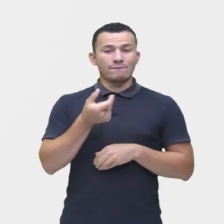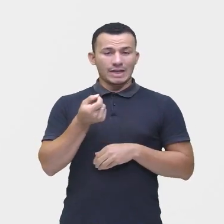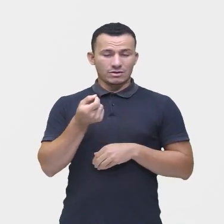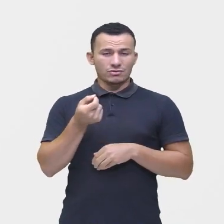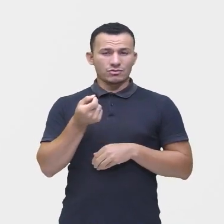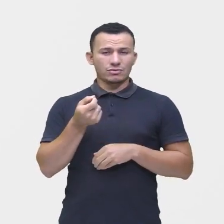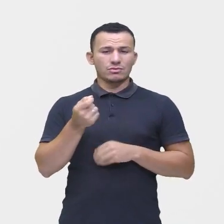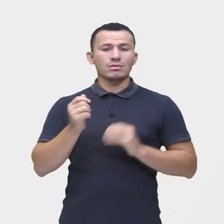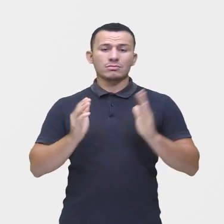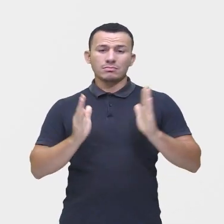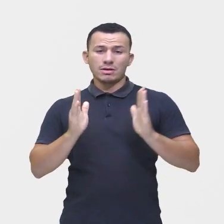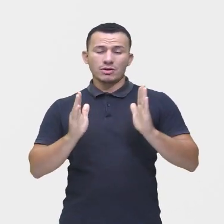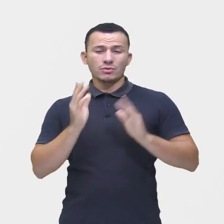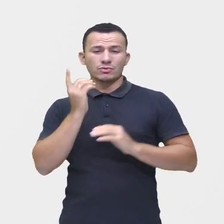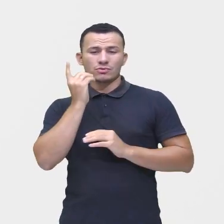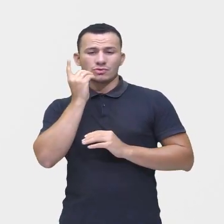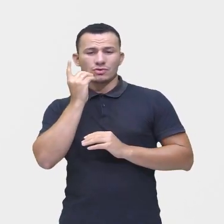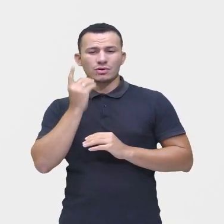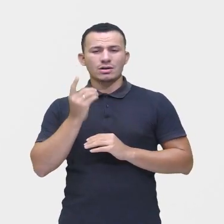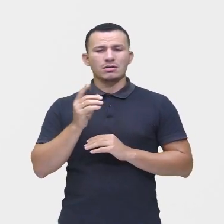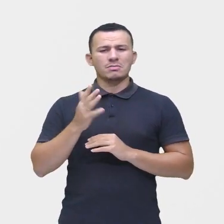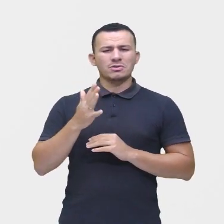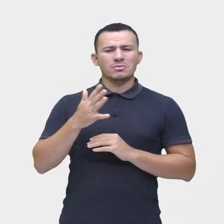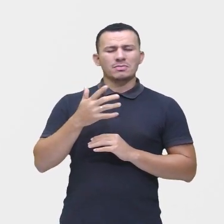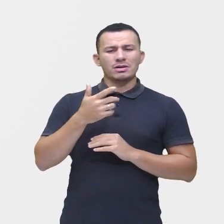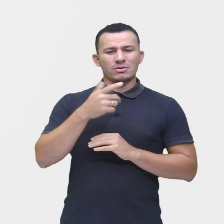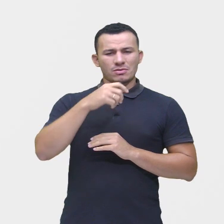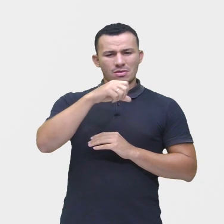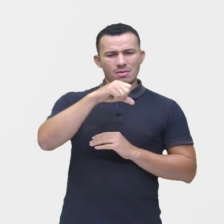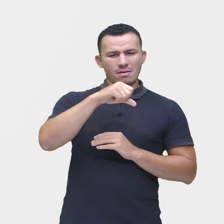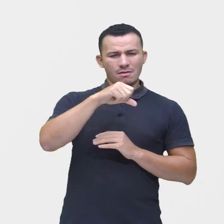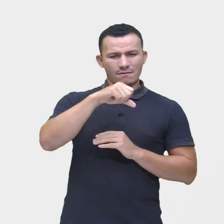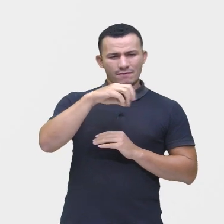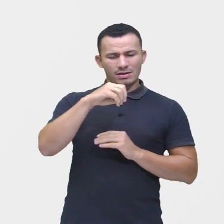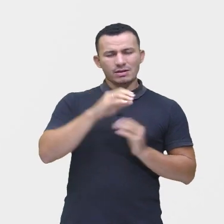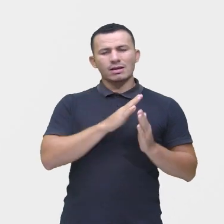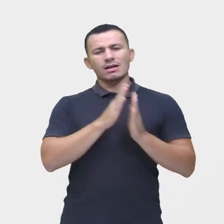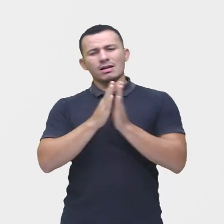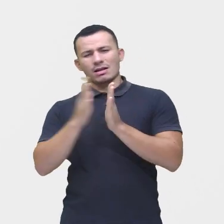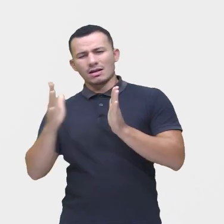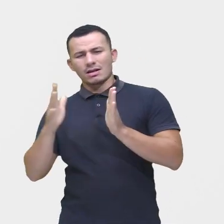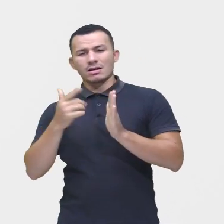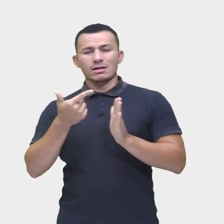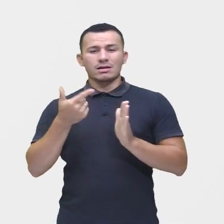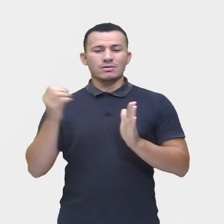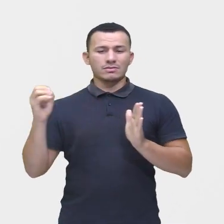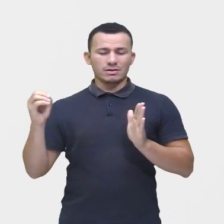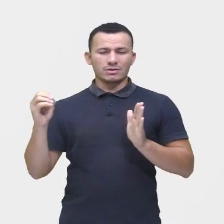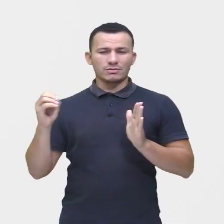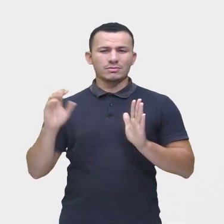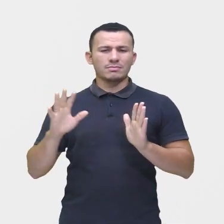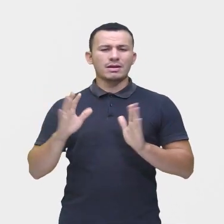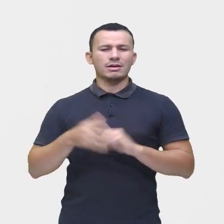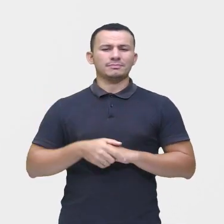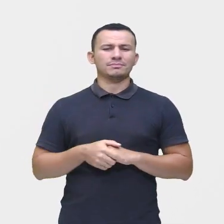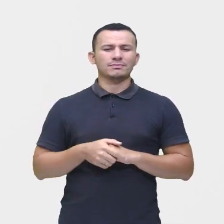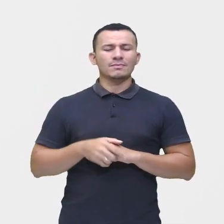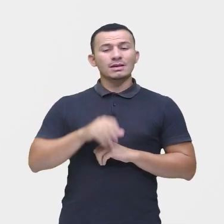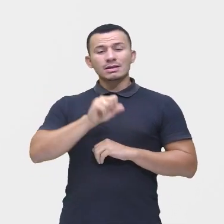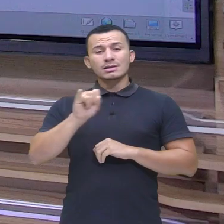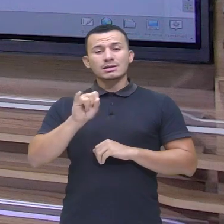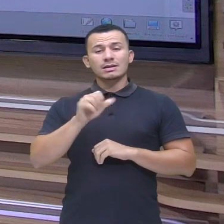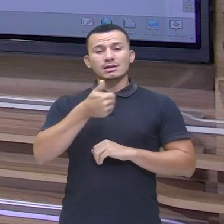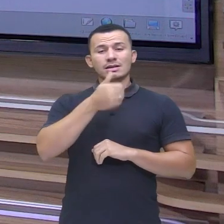a 220 dias. Quantos ovos serão postos por 100 tracajás?